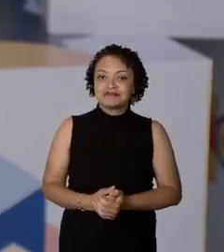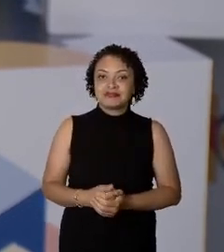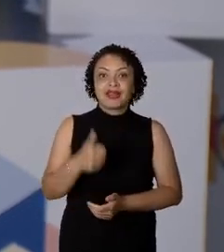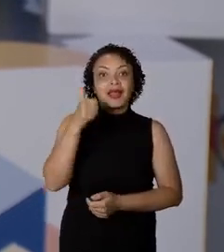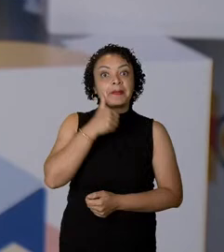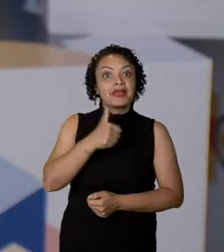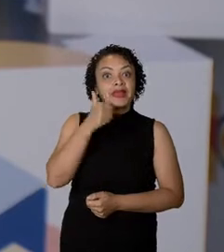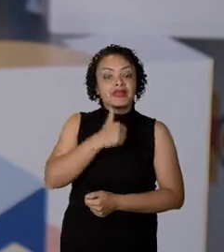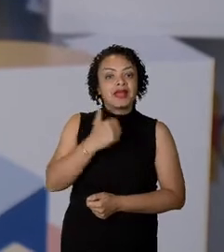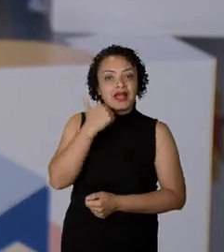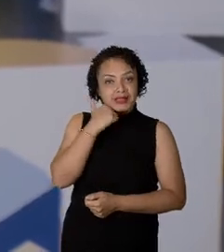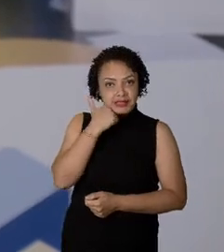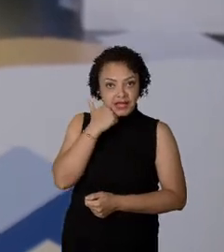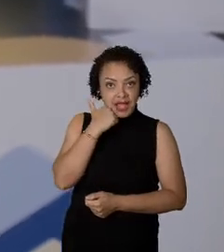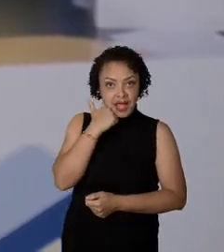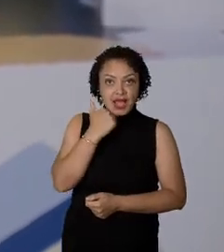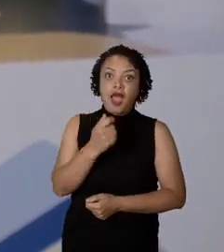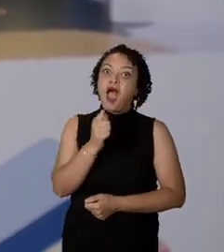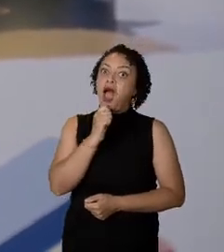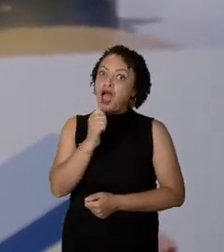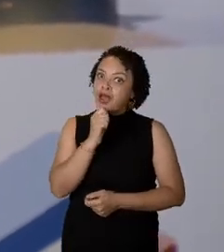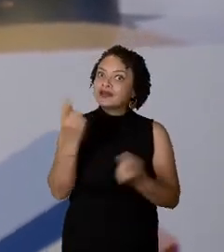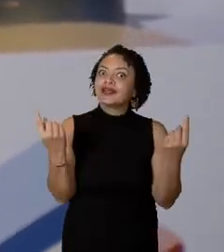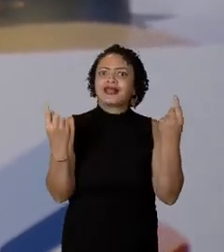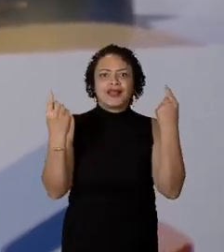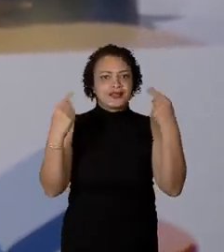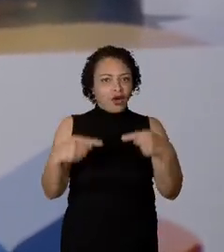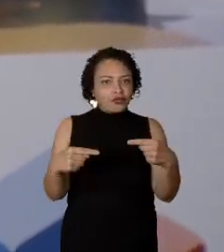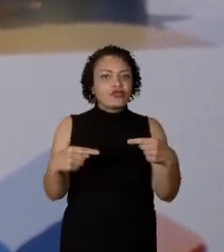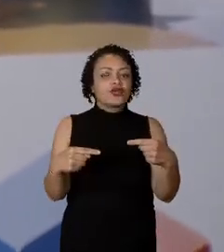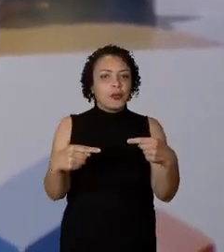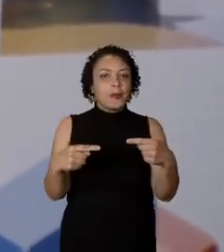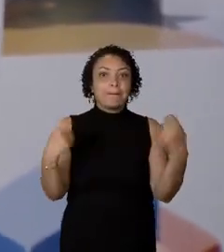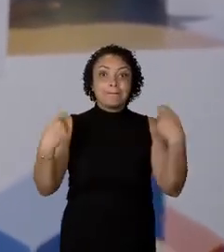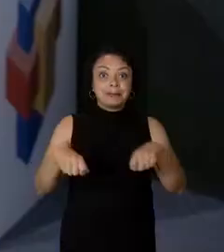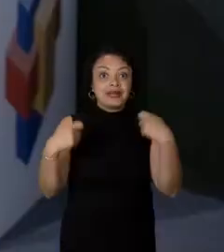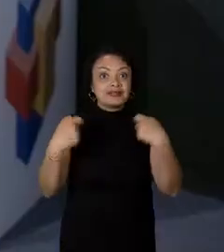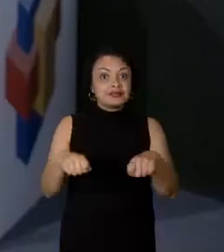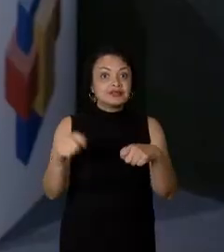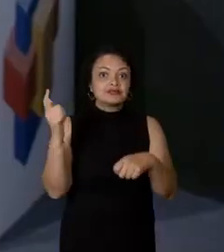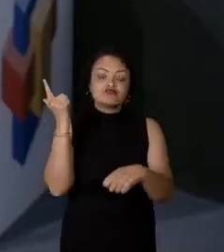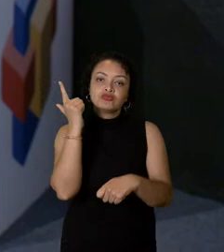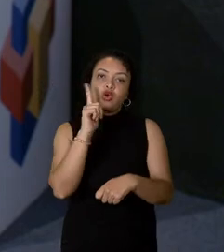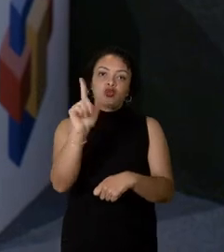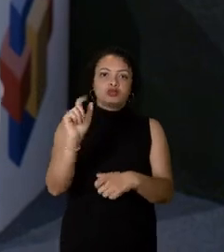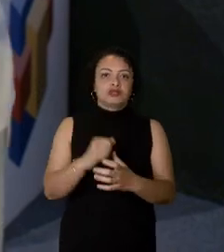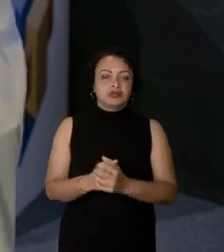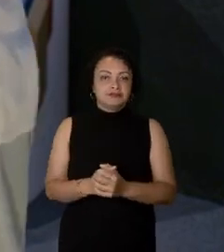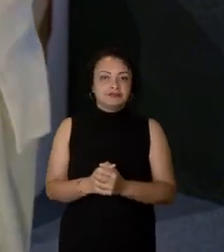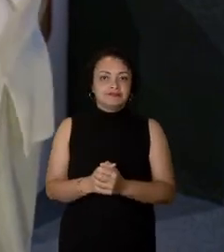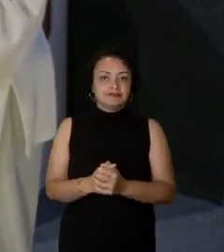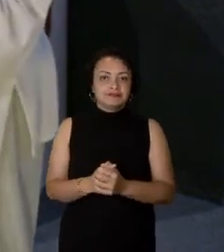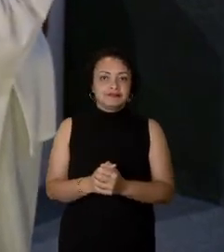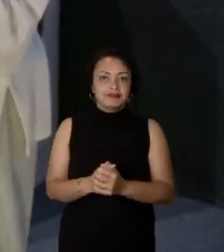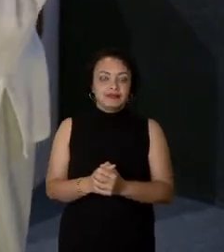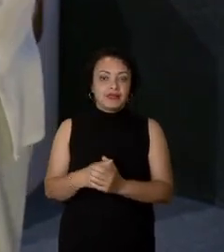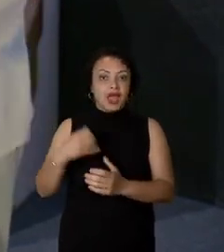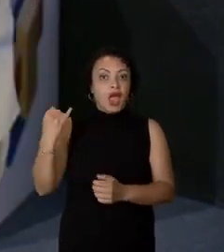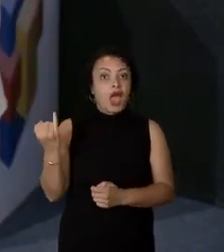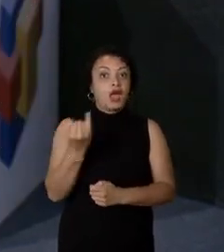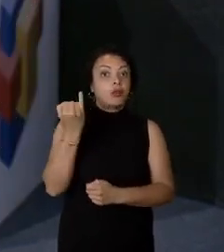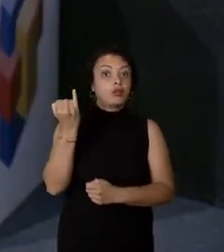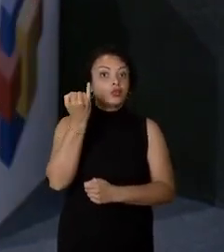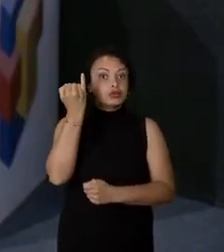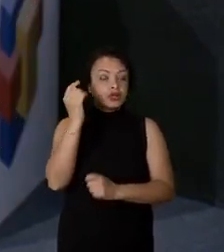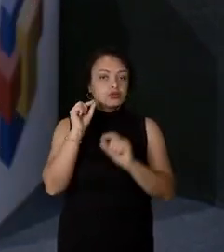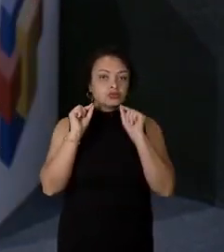nas ciências ainda é um desafio que precisamos vencer, e é muito importante que o Solve for